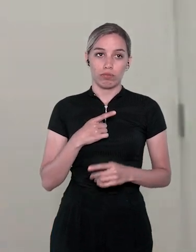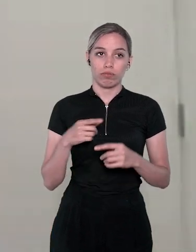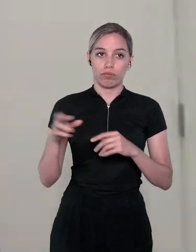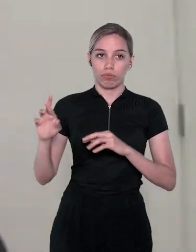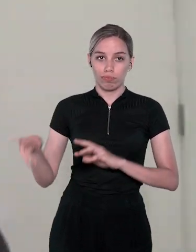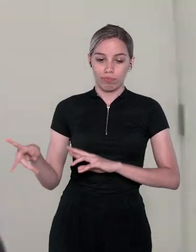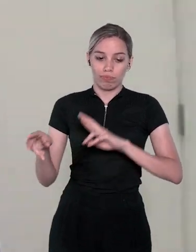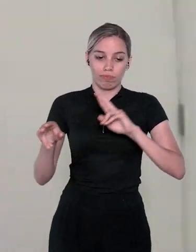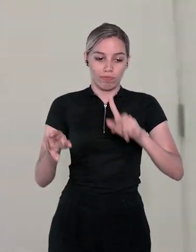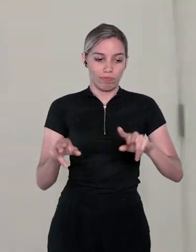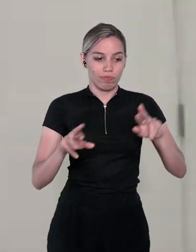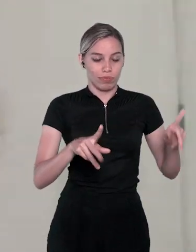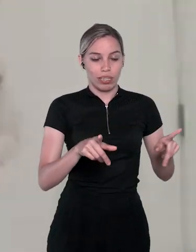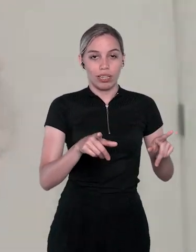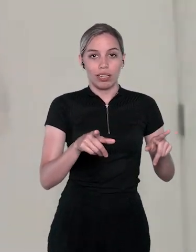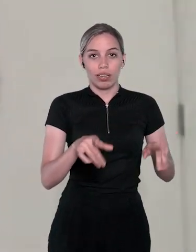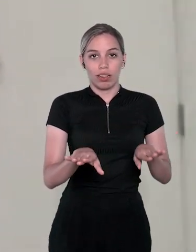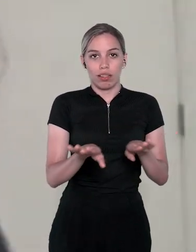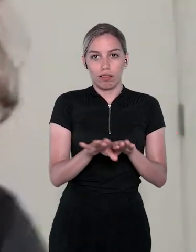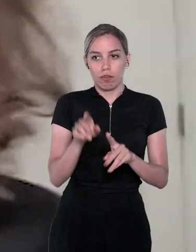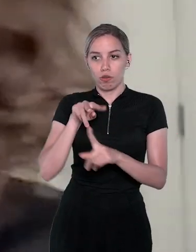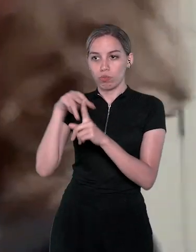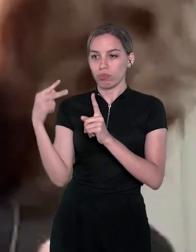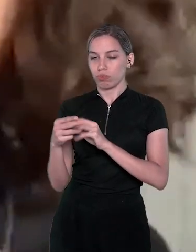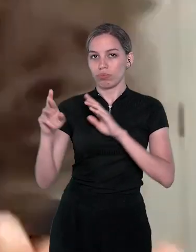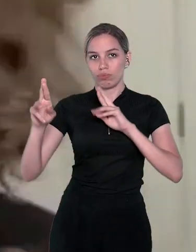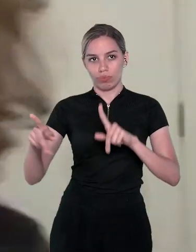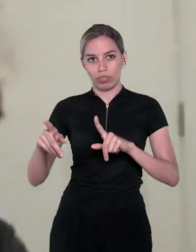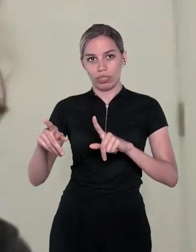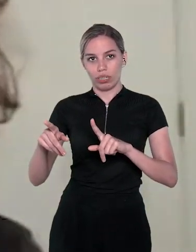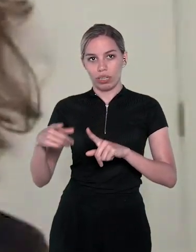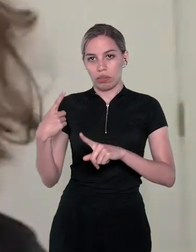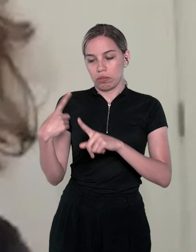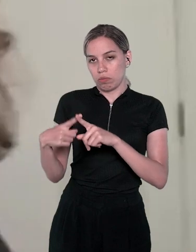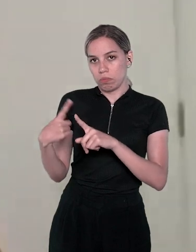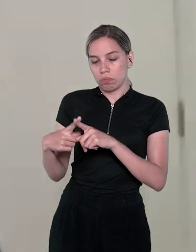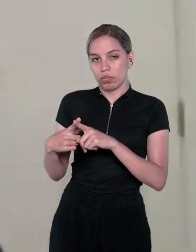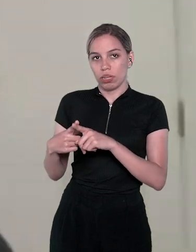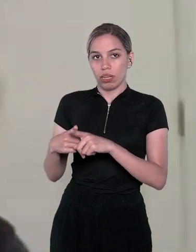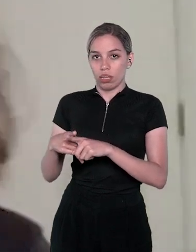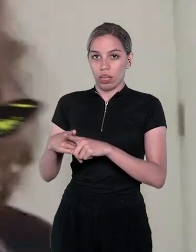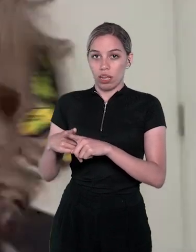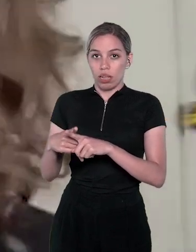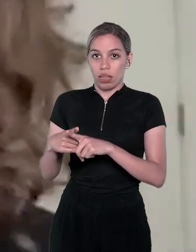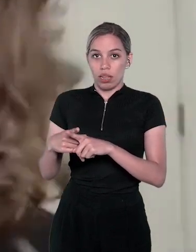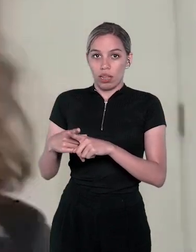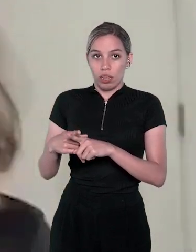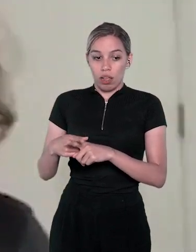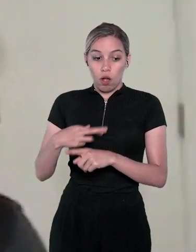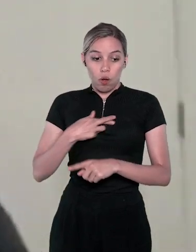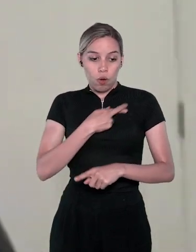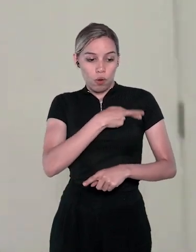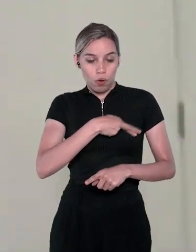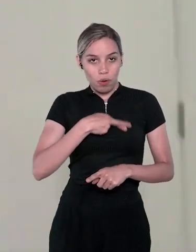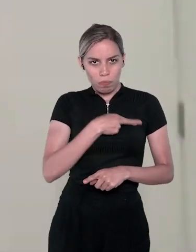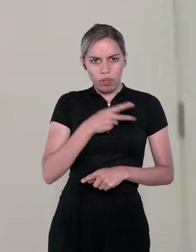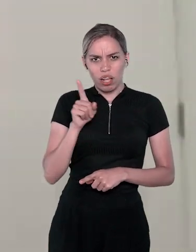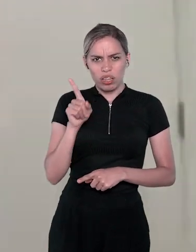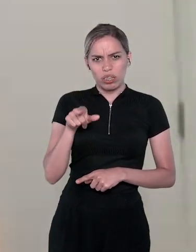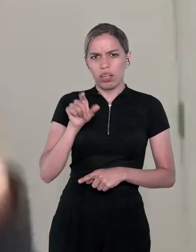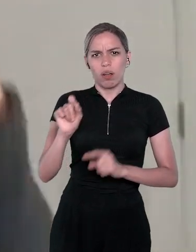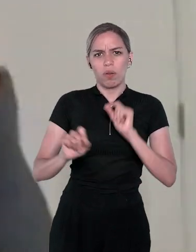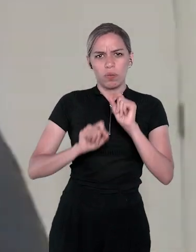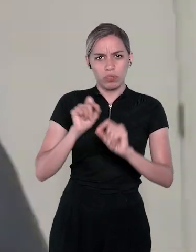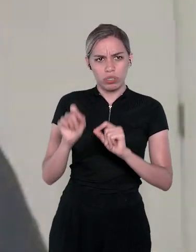uma diversidade de pontos de vista, que é próprio da modernidade. A invenção do romance é justamente essa, é